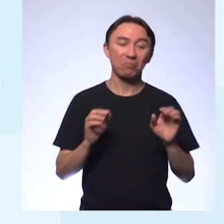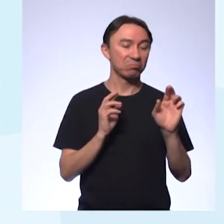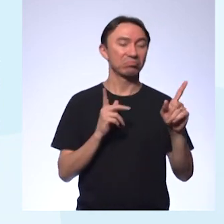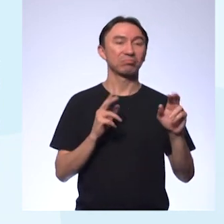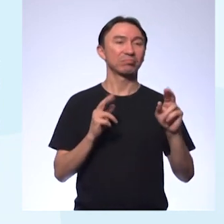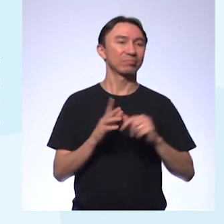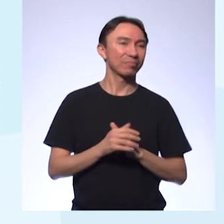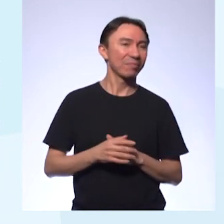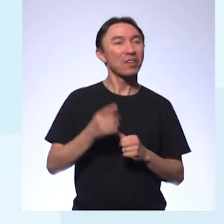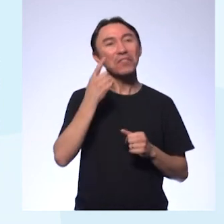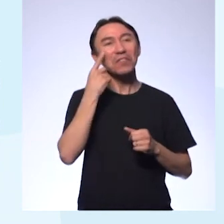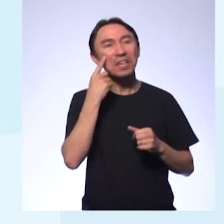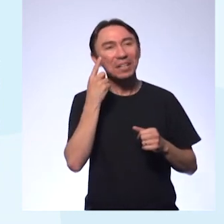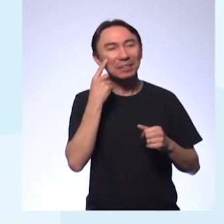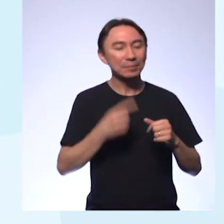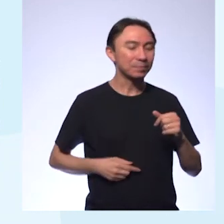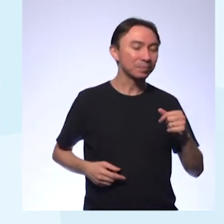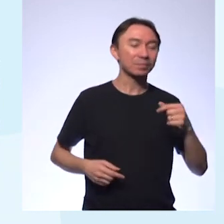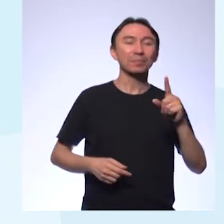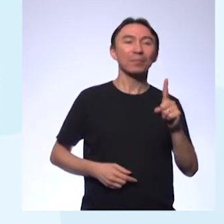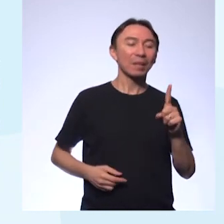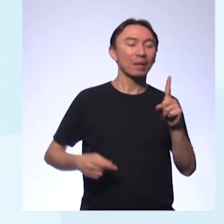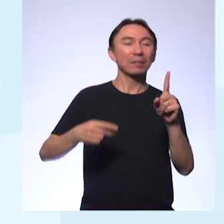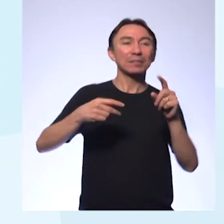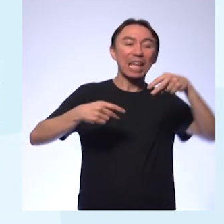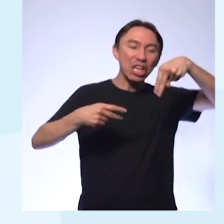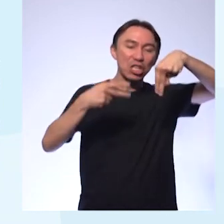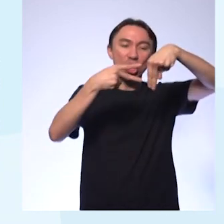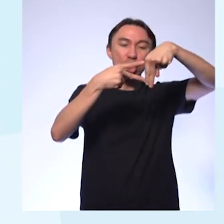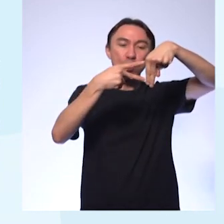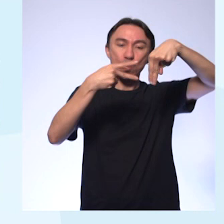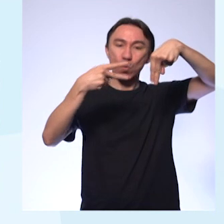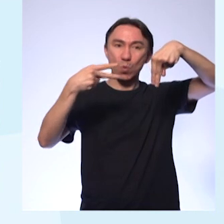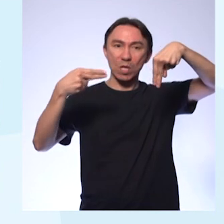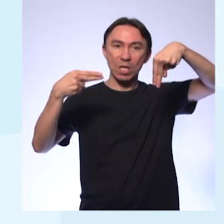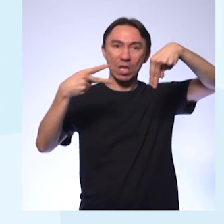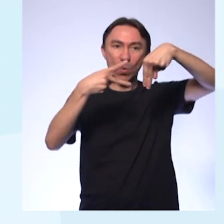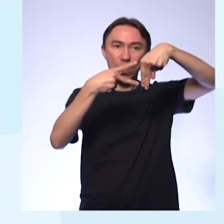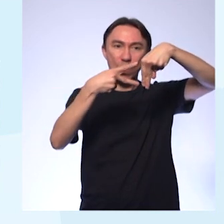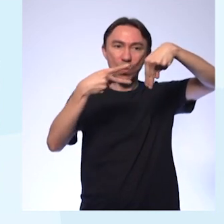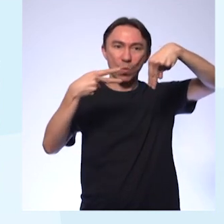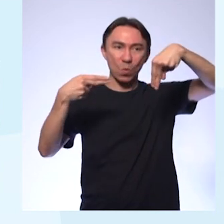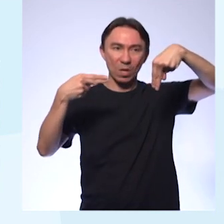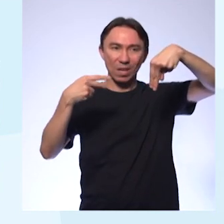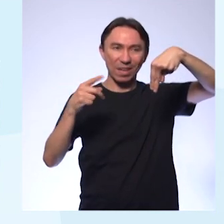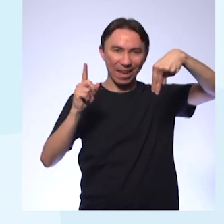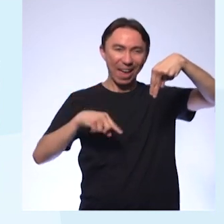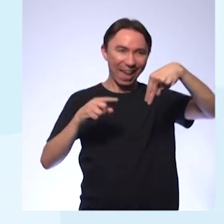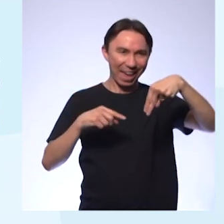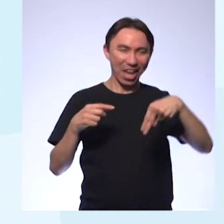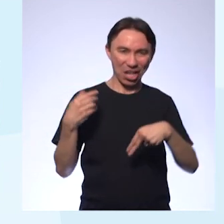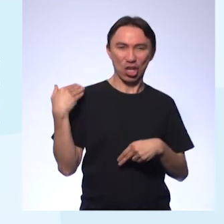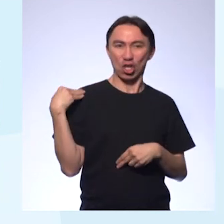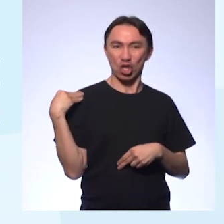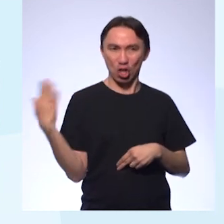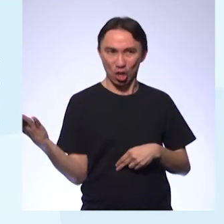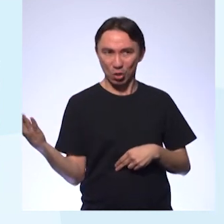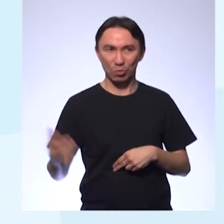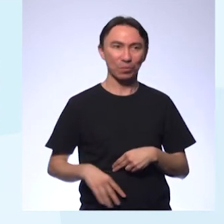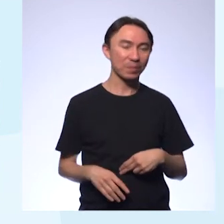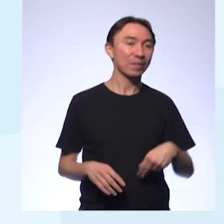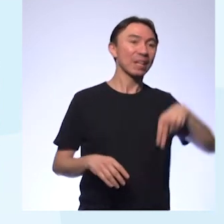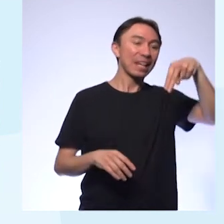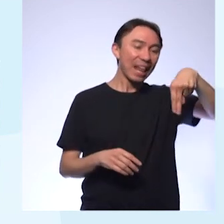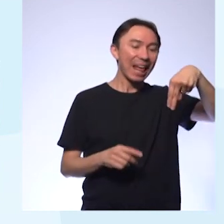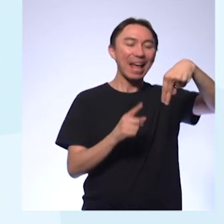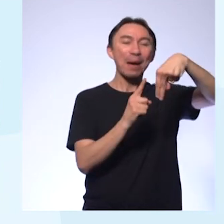vê esse triângulo isósceles cheio, é quando está para um lado direito. E quando você vê esse traçadinho, está do lado